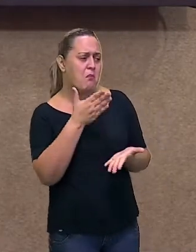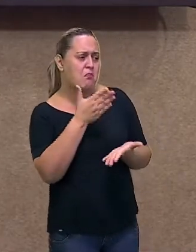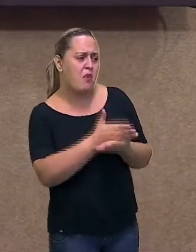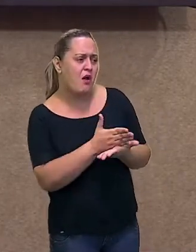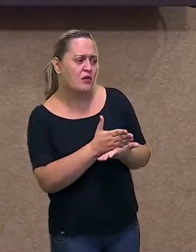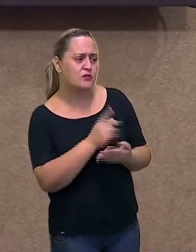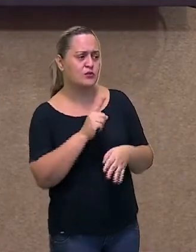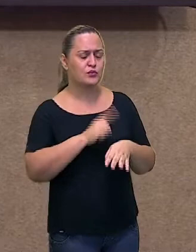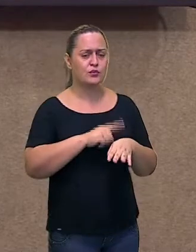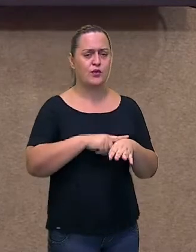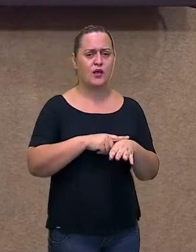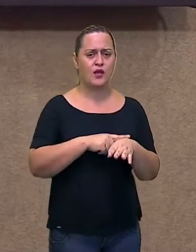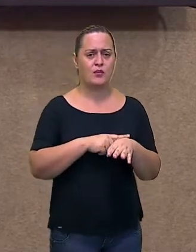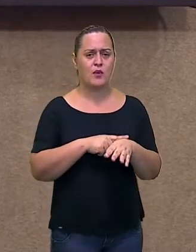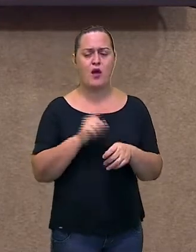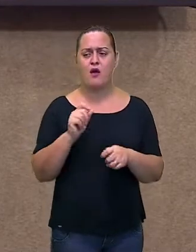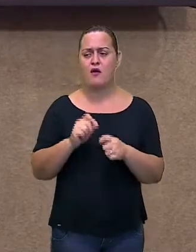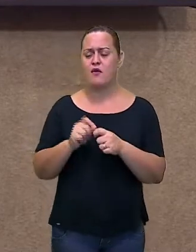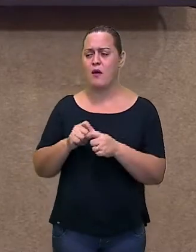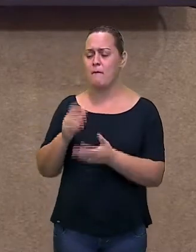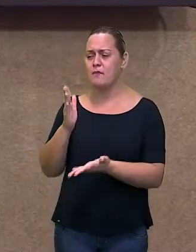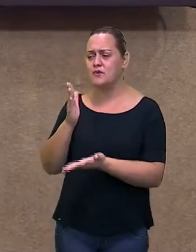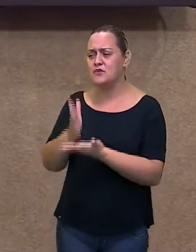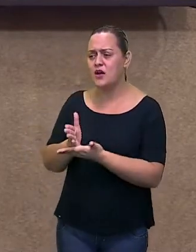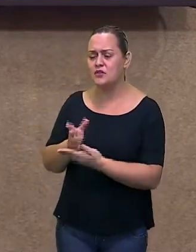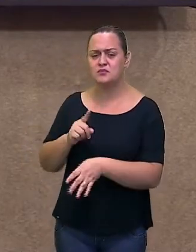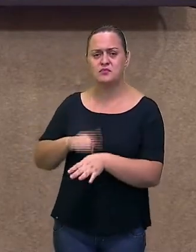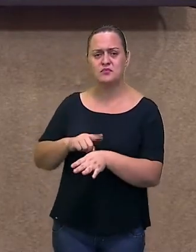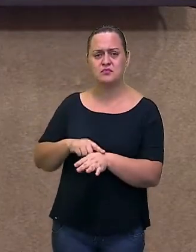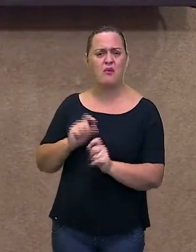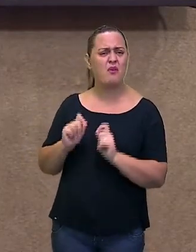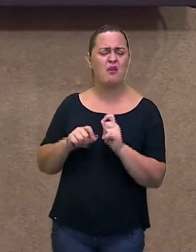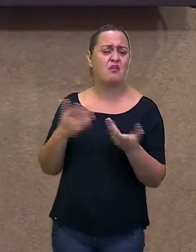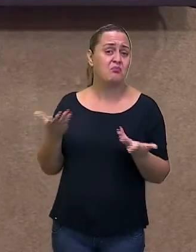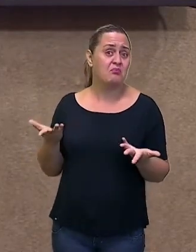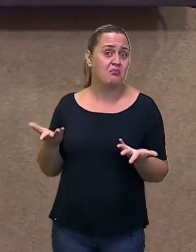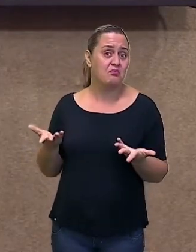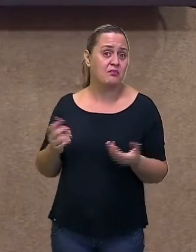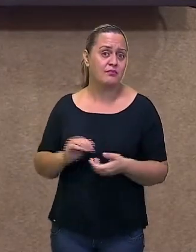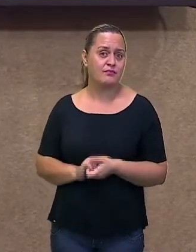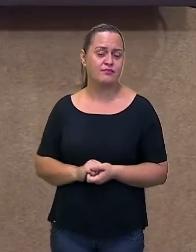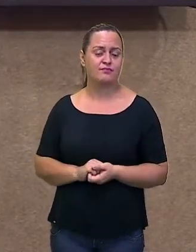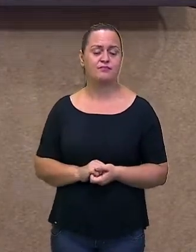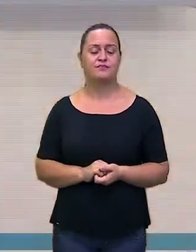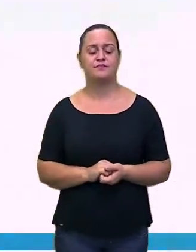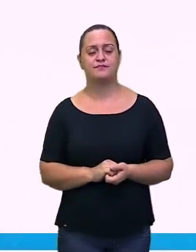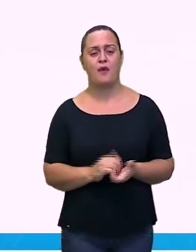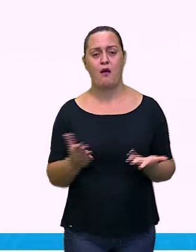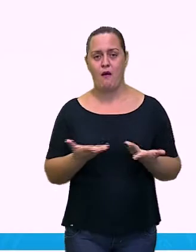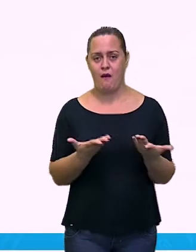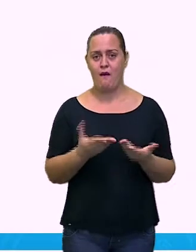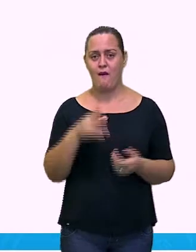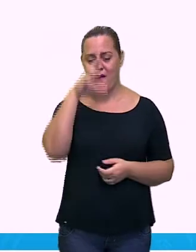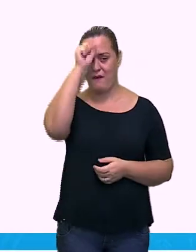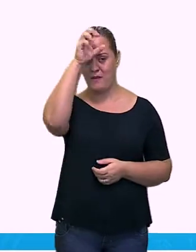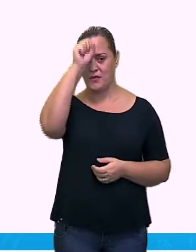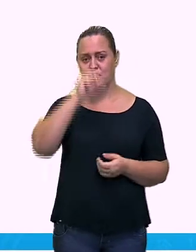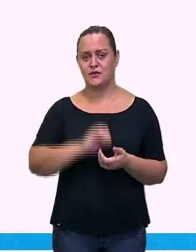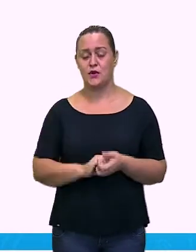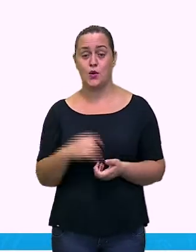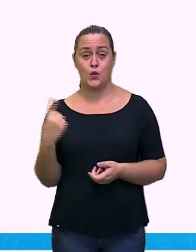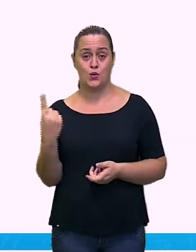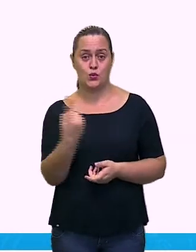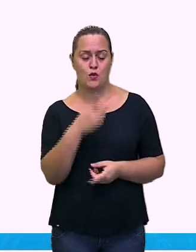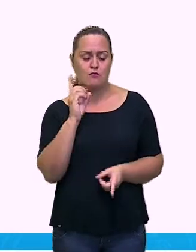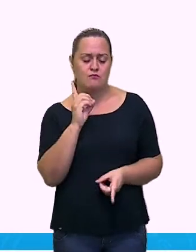tempo não é mesmo então vamos agora aprender e que é a metade de olho aí ó e para descobrir a